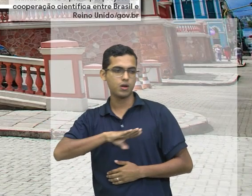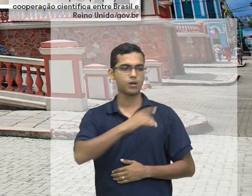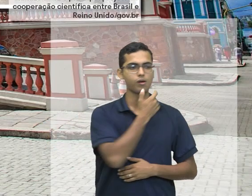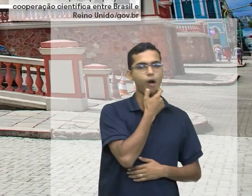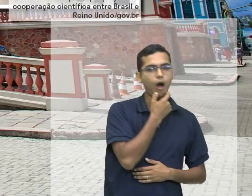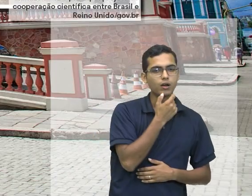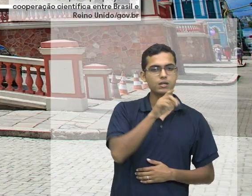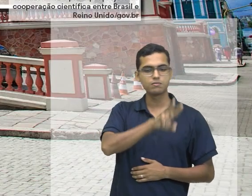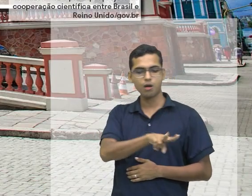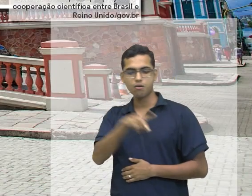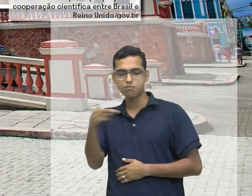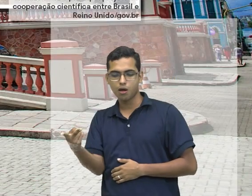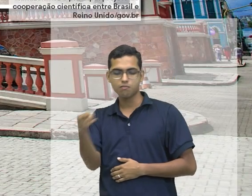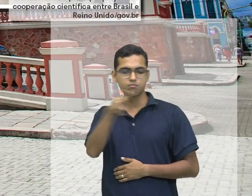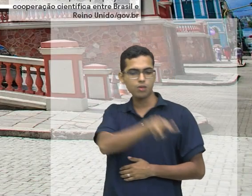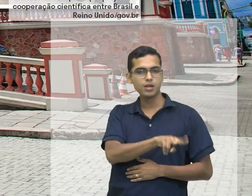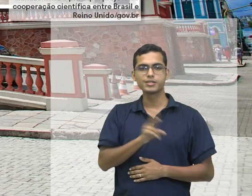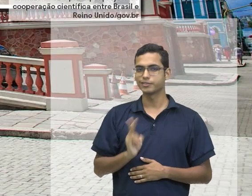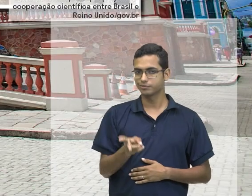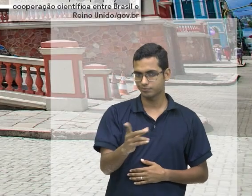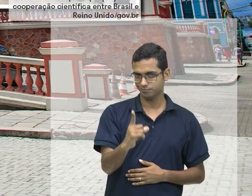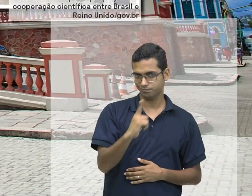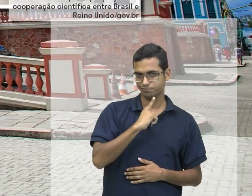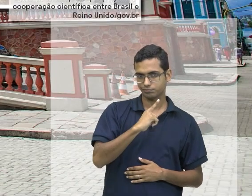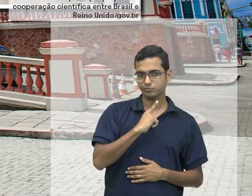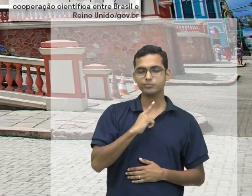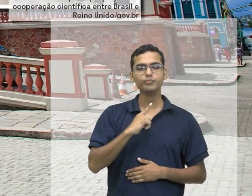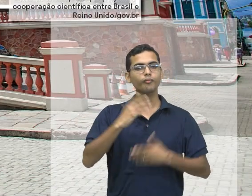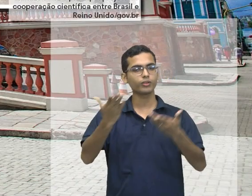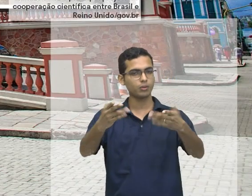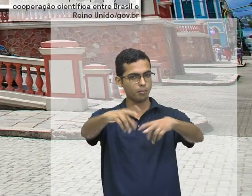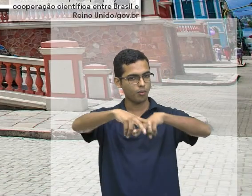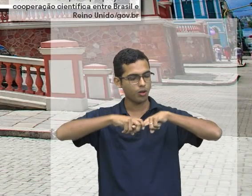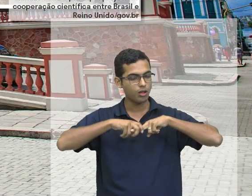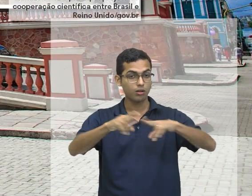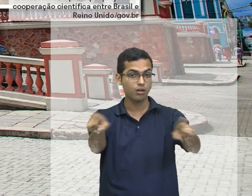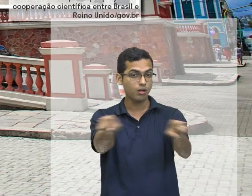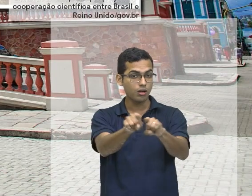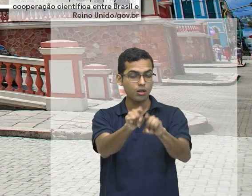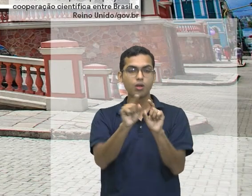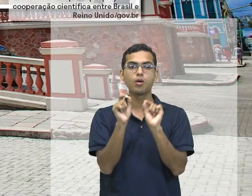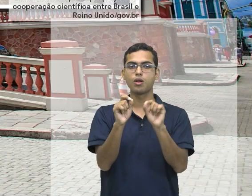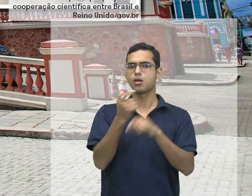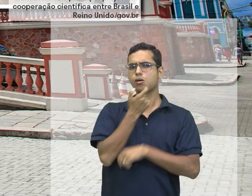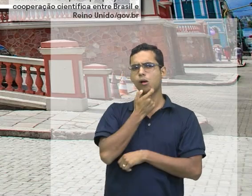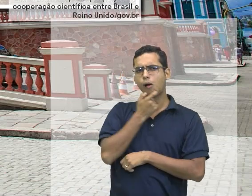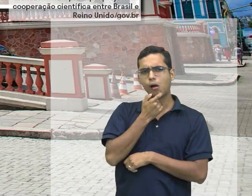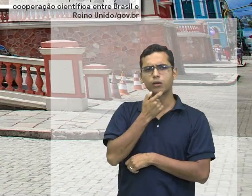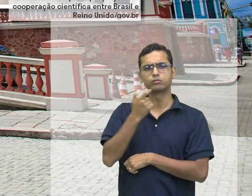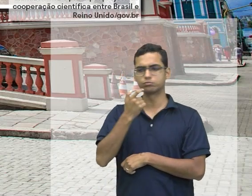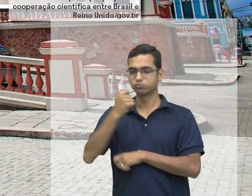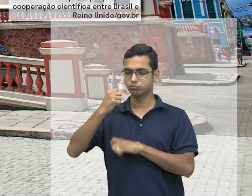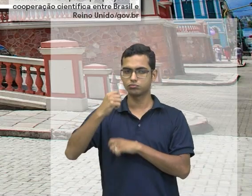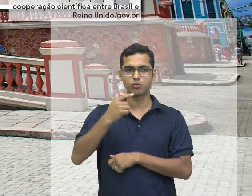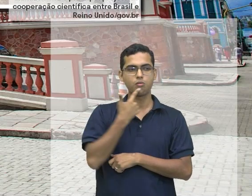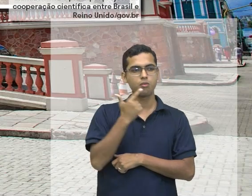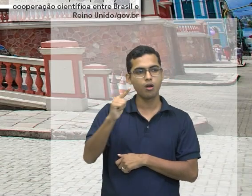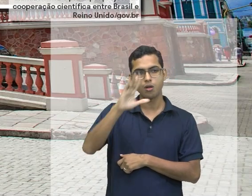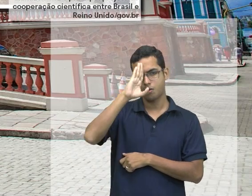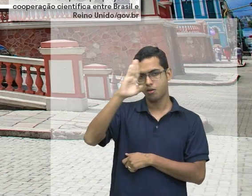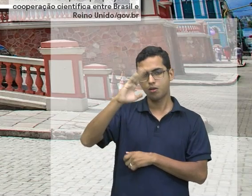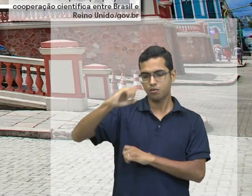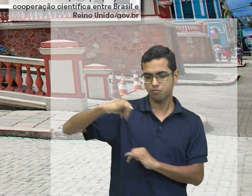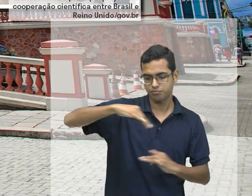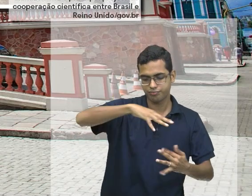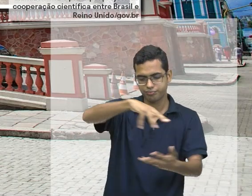inglesa é uma língua, assim, mundial. Então, se você tiver a oportunidade de estudar, você vai se divertir, não